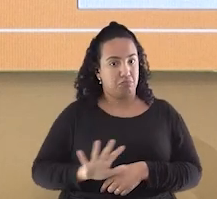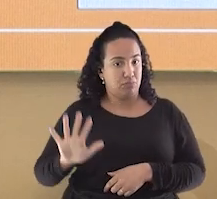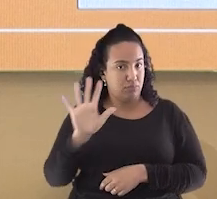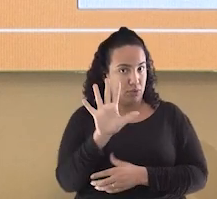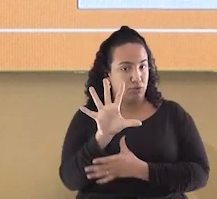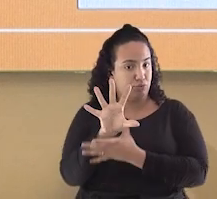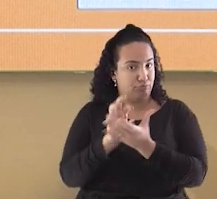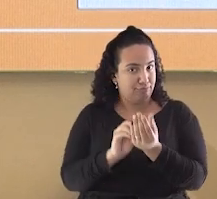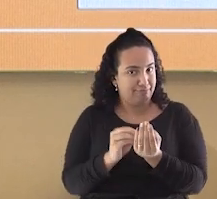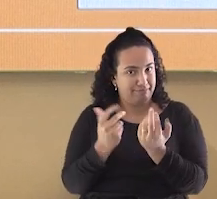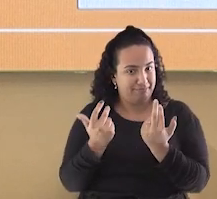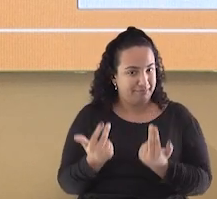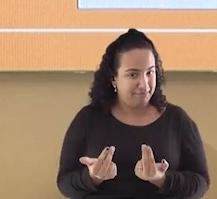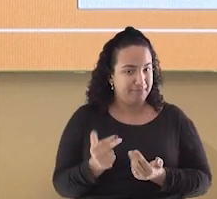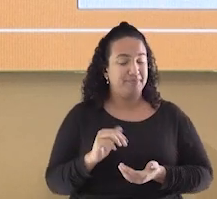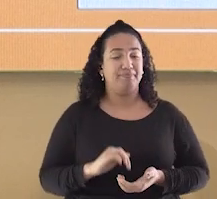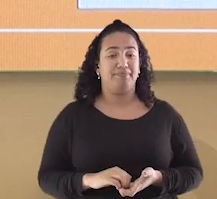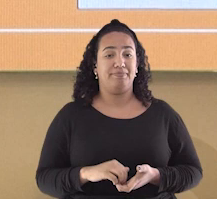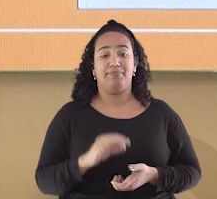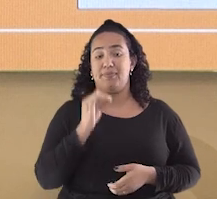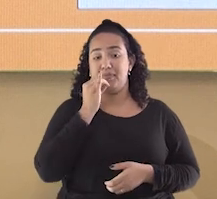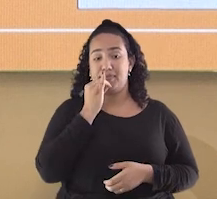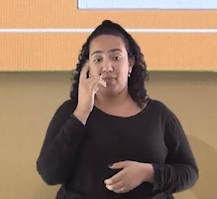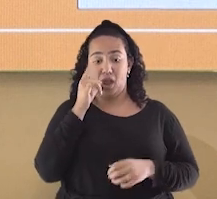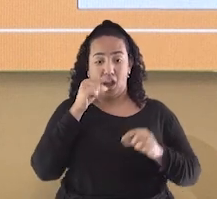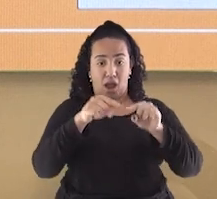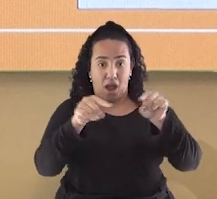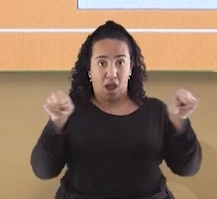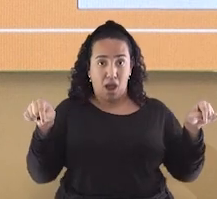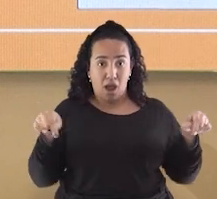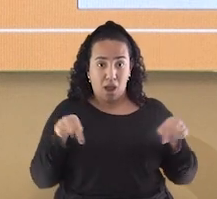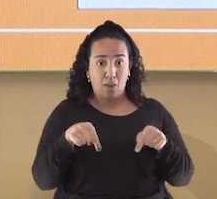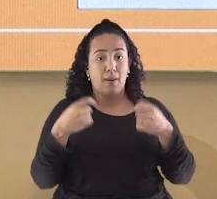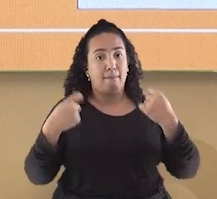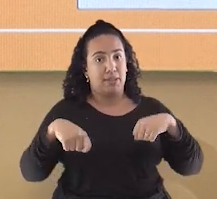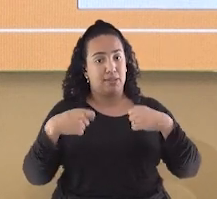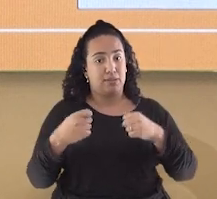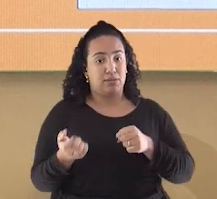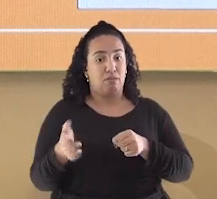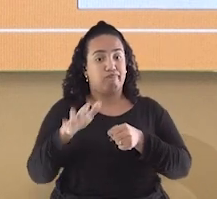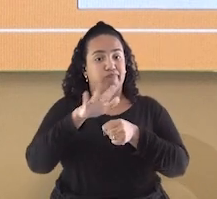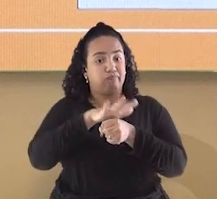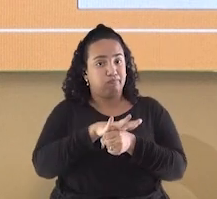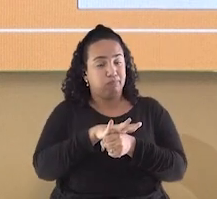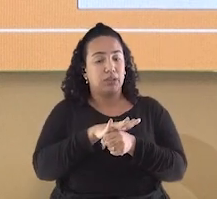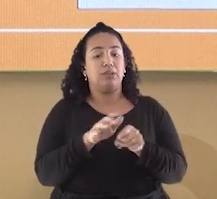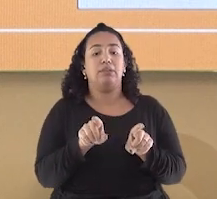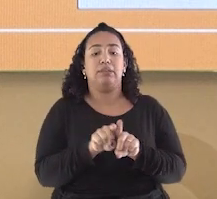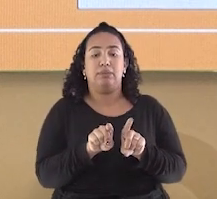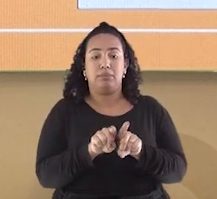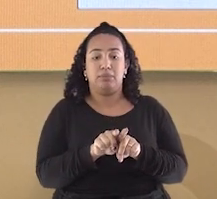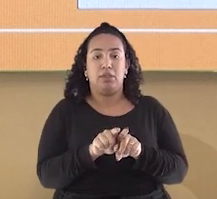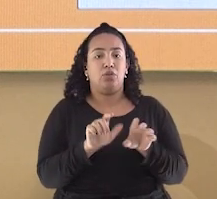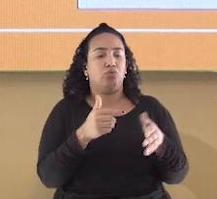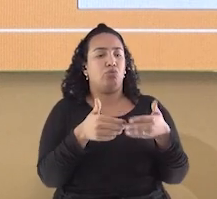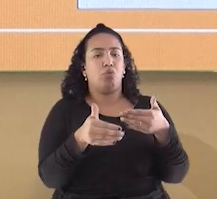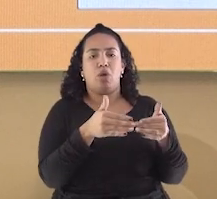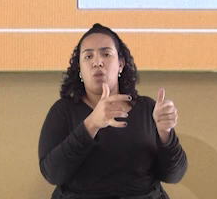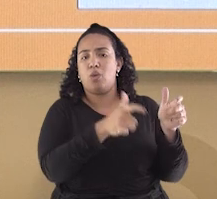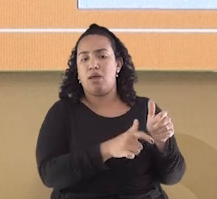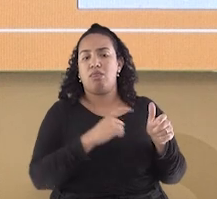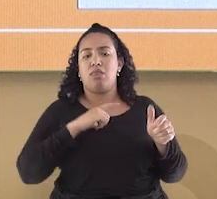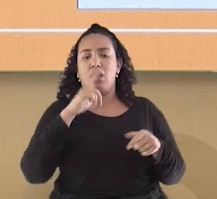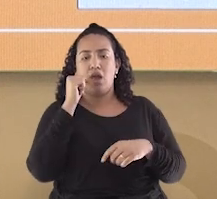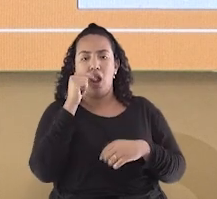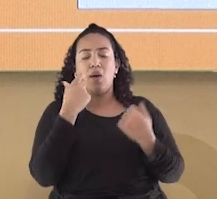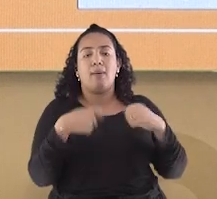fechada, manter tampados tonéis e barris de água, lavar semanalmente com escova e sabão os tanques